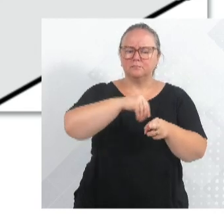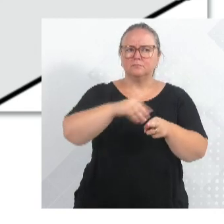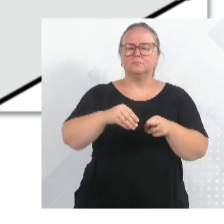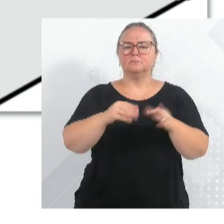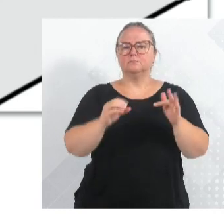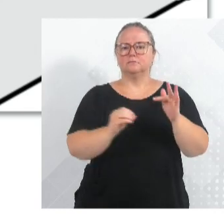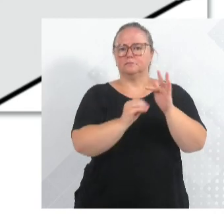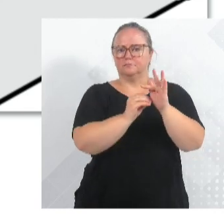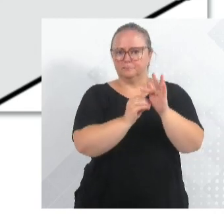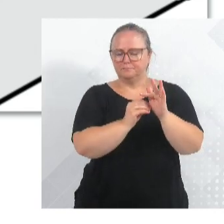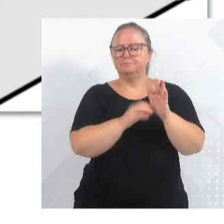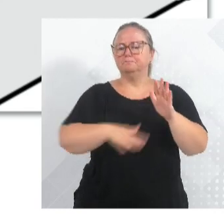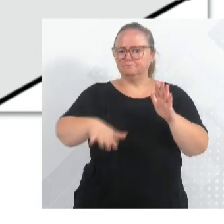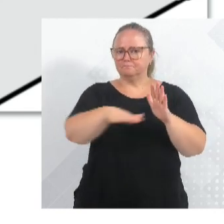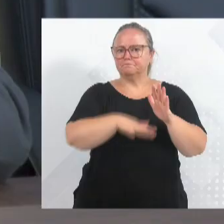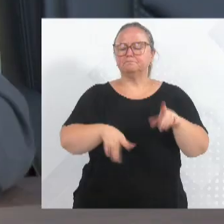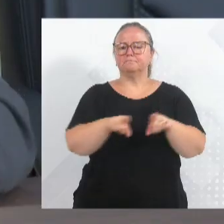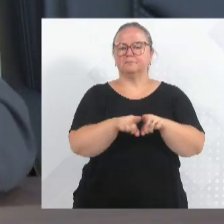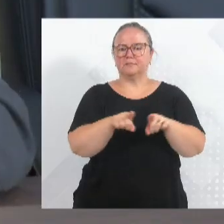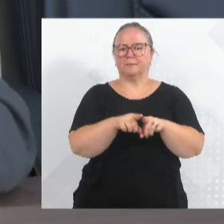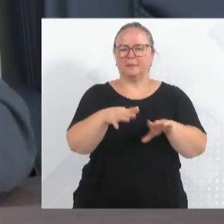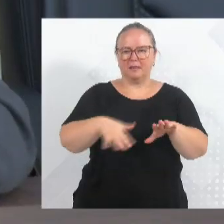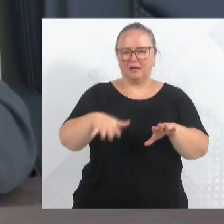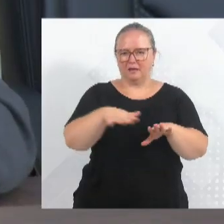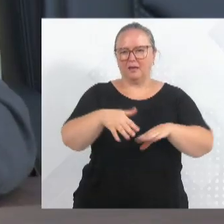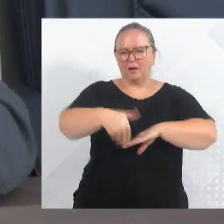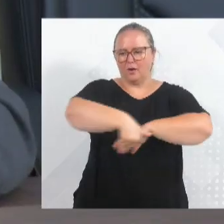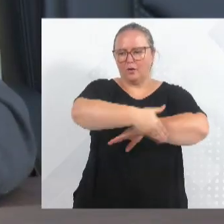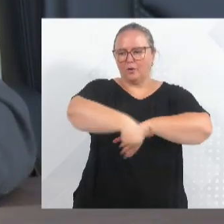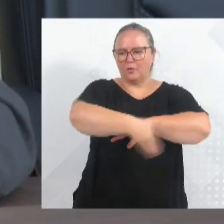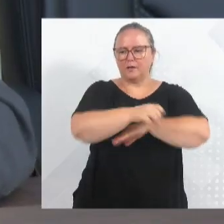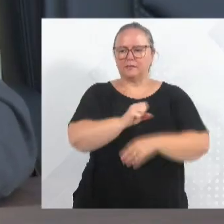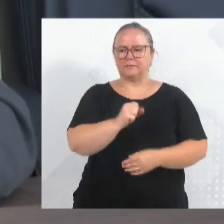Fortaleza, ali na Rua São Bernardo, naquelas imediações.